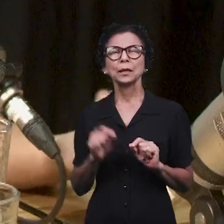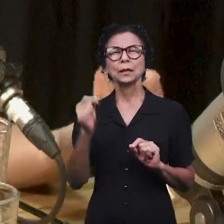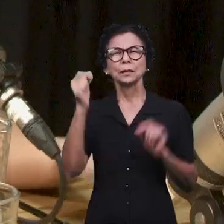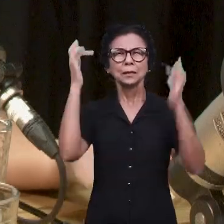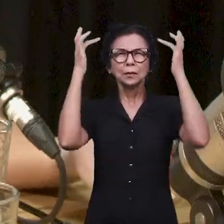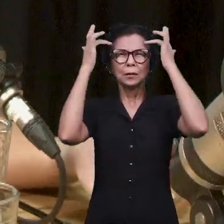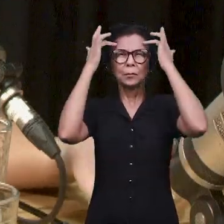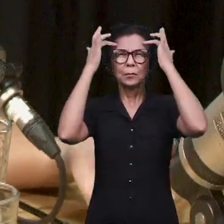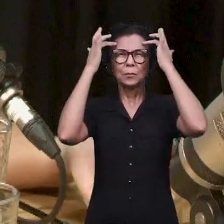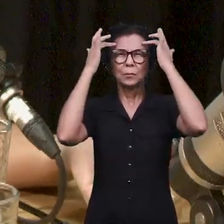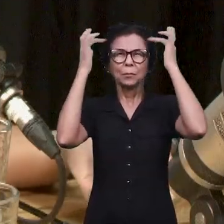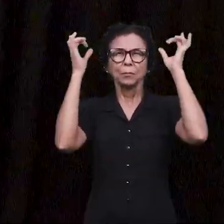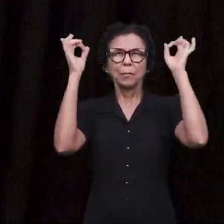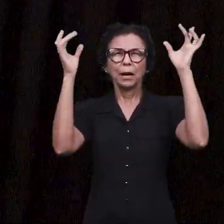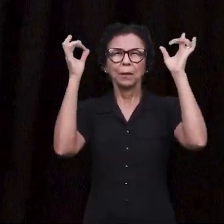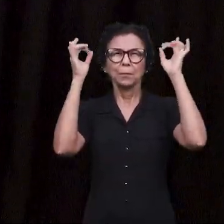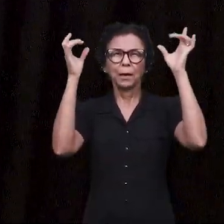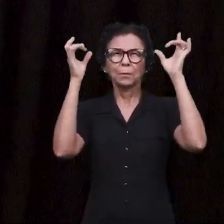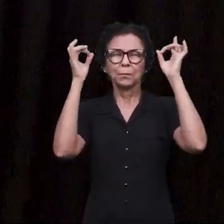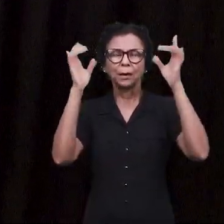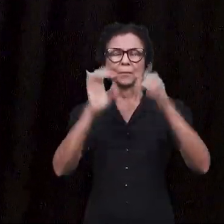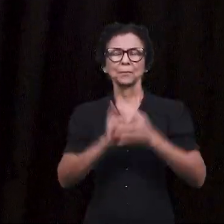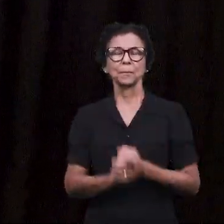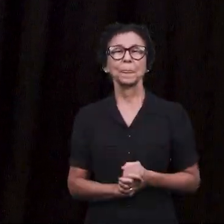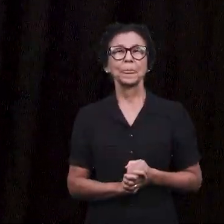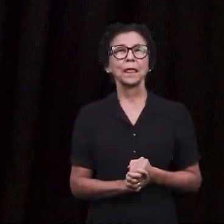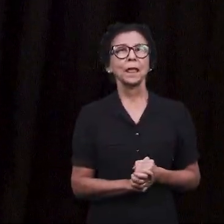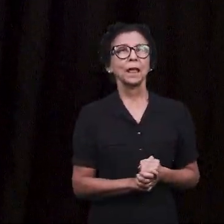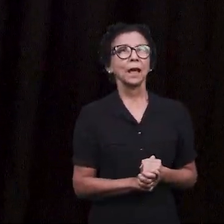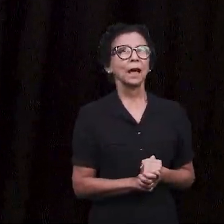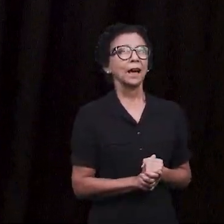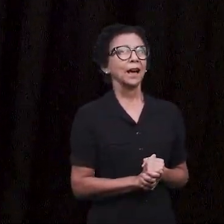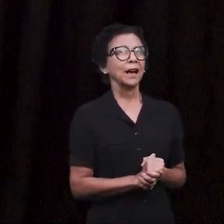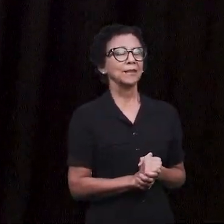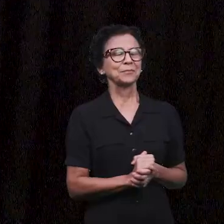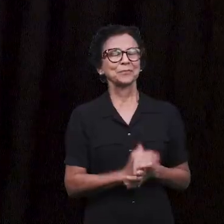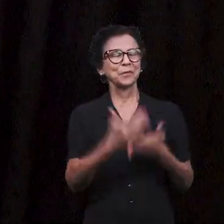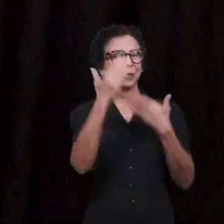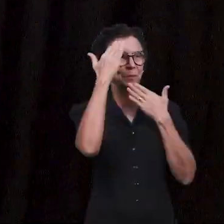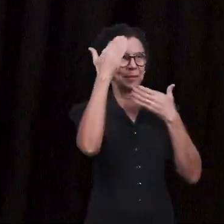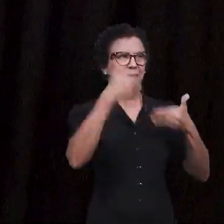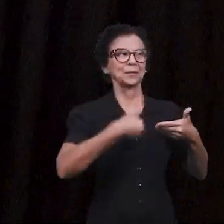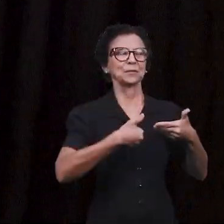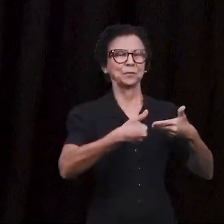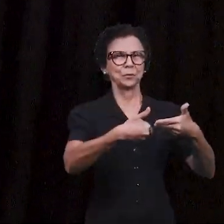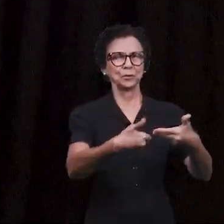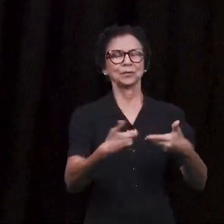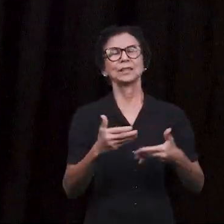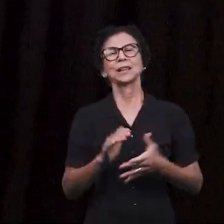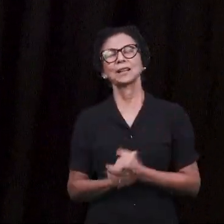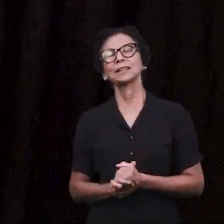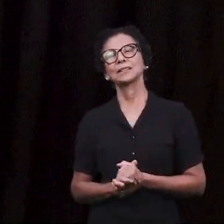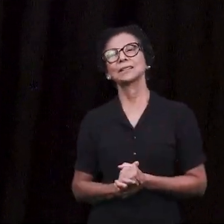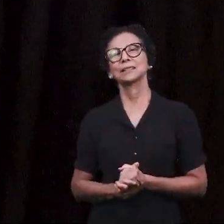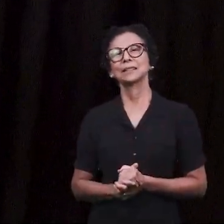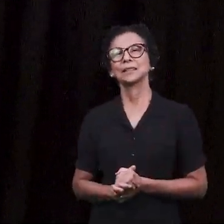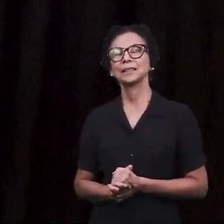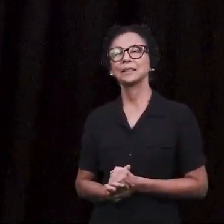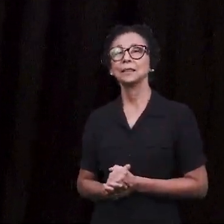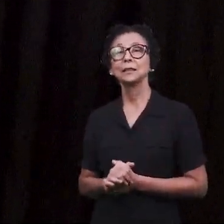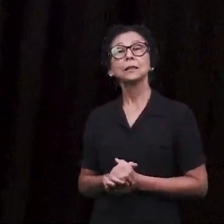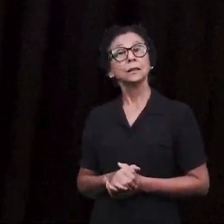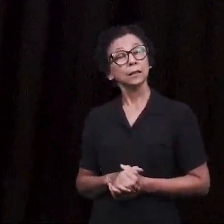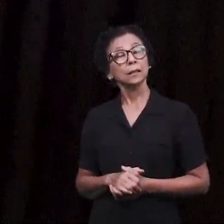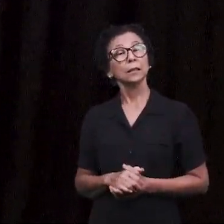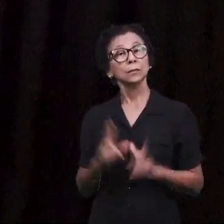a enxaqueca? Primeiro, muito obrigado por estarmos mais uma vez aqui reunidos para abordar um tema tão importante e